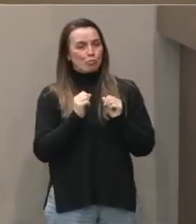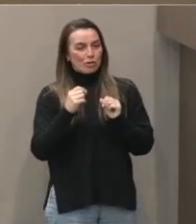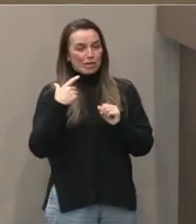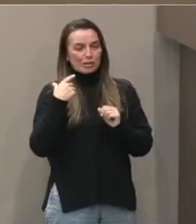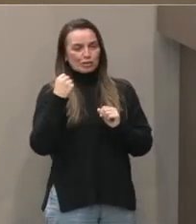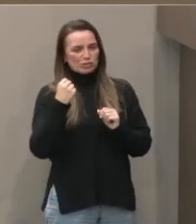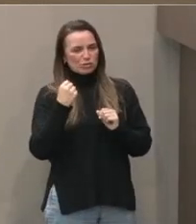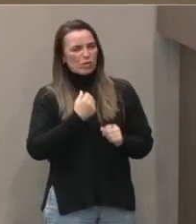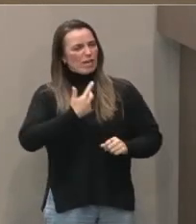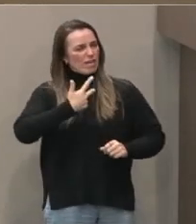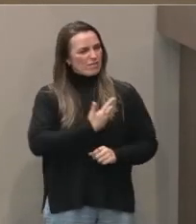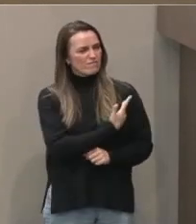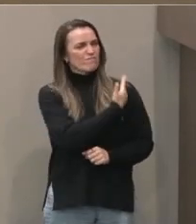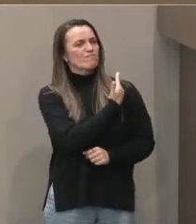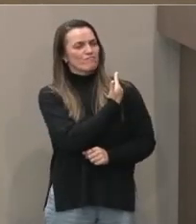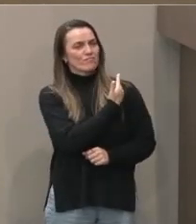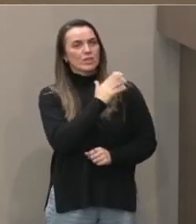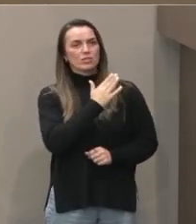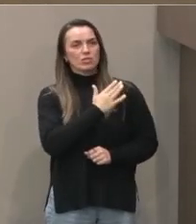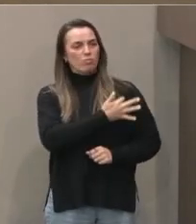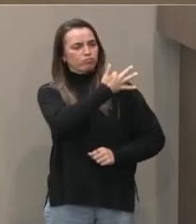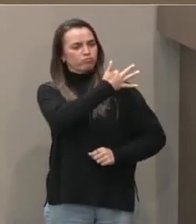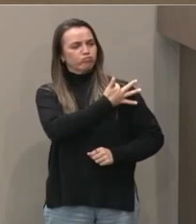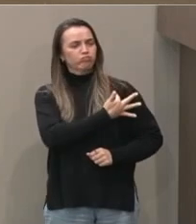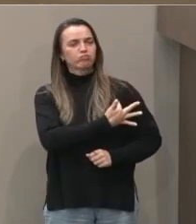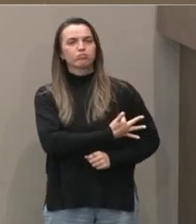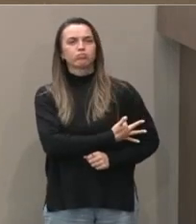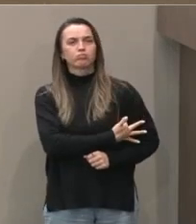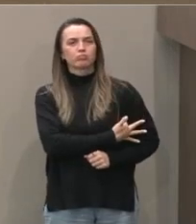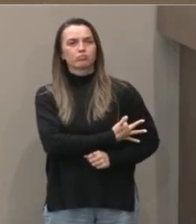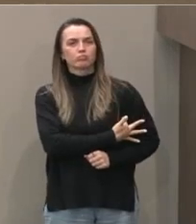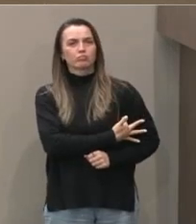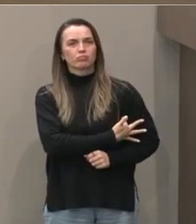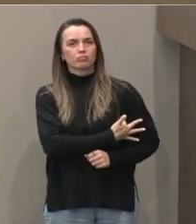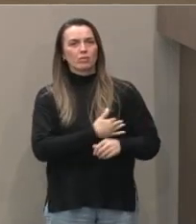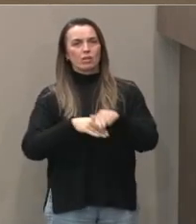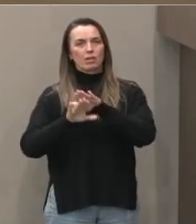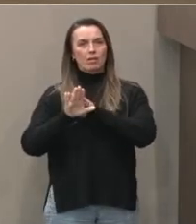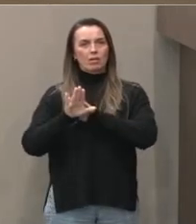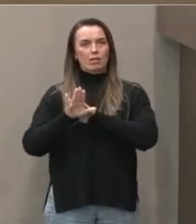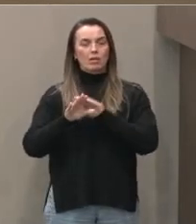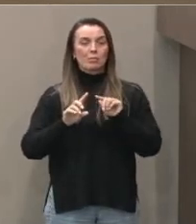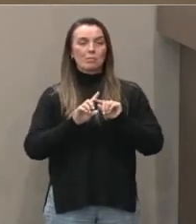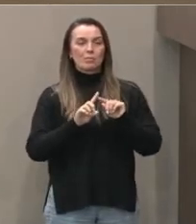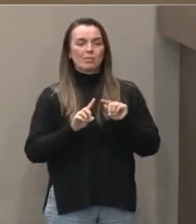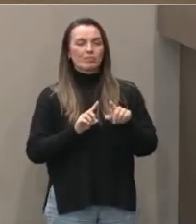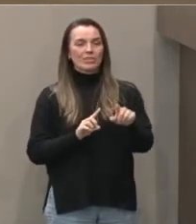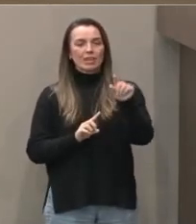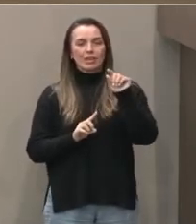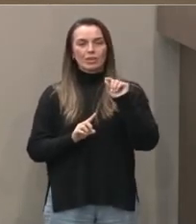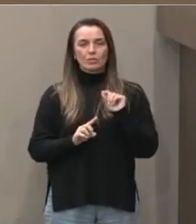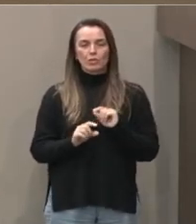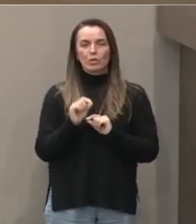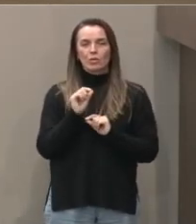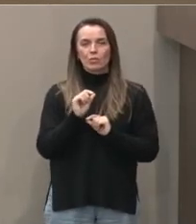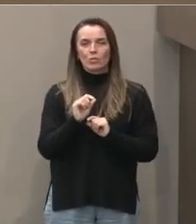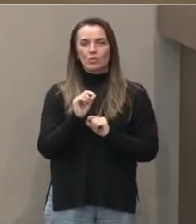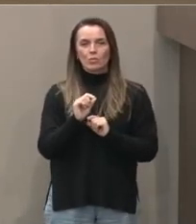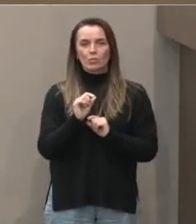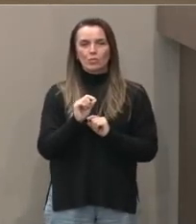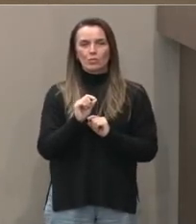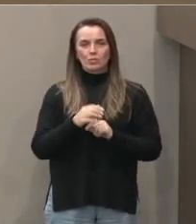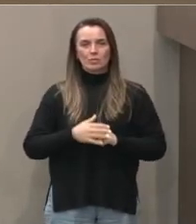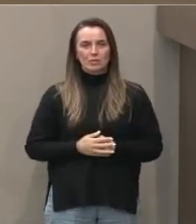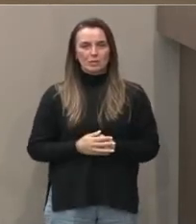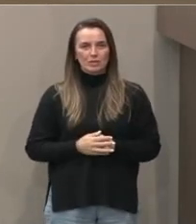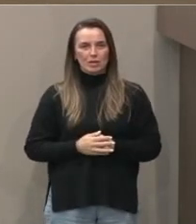fazer uma cirurgia e deixar uma cicatriz enorme nas minhas costas. E ele escolheu cumprir com o